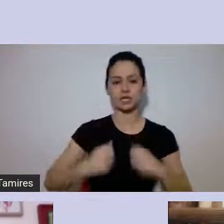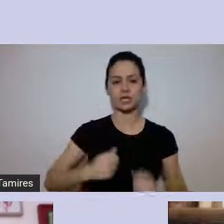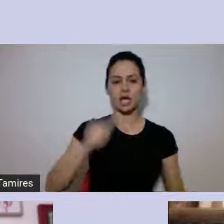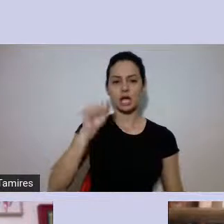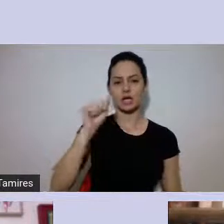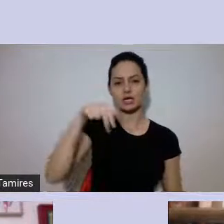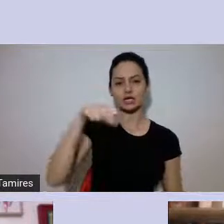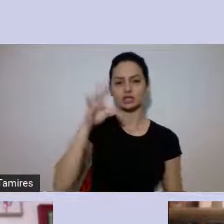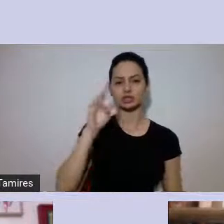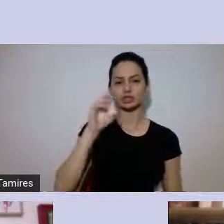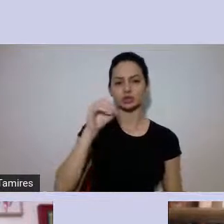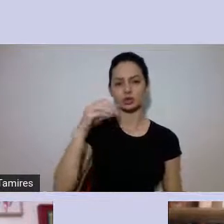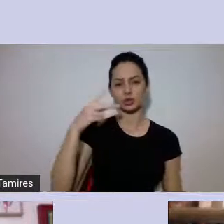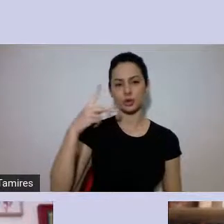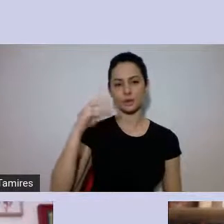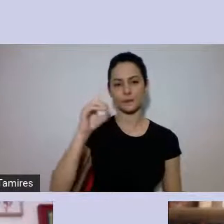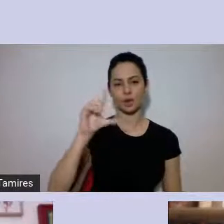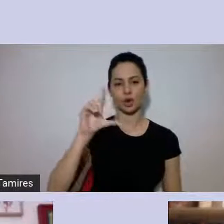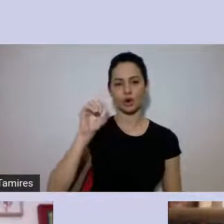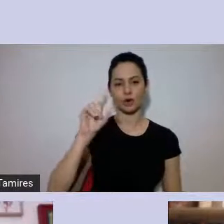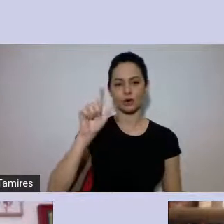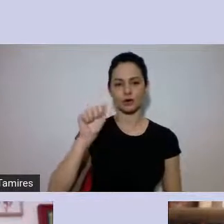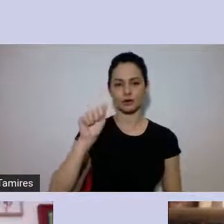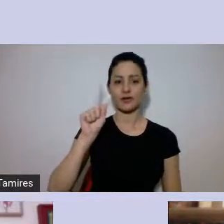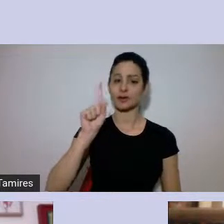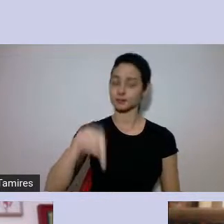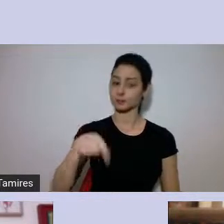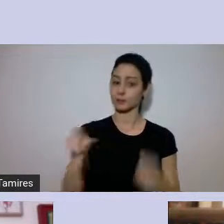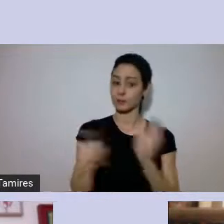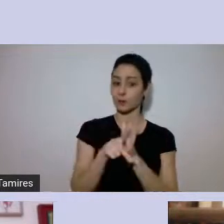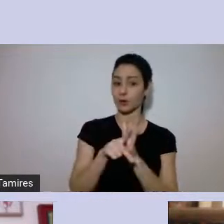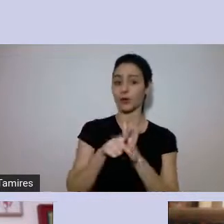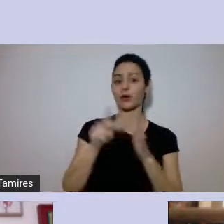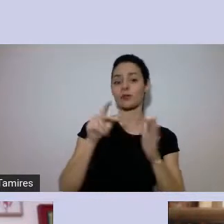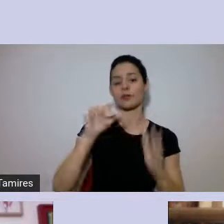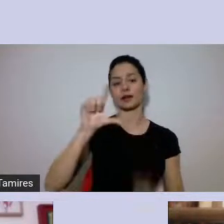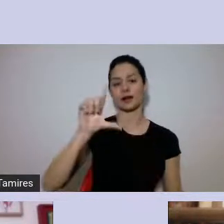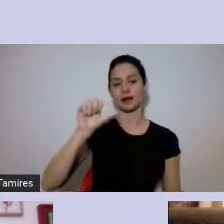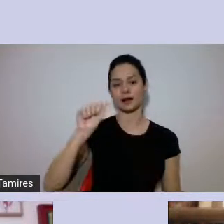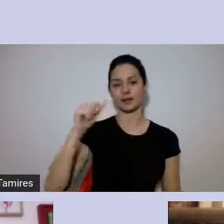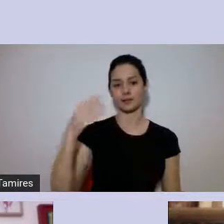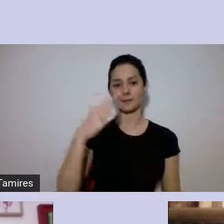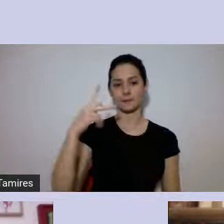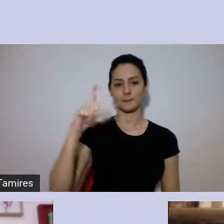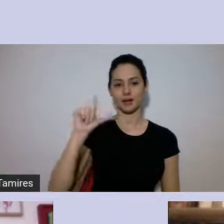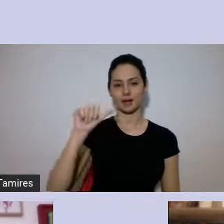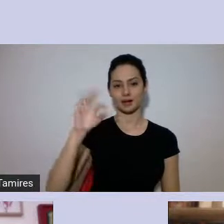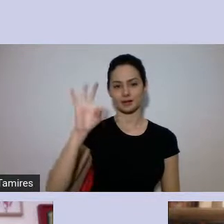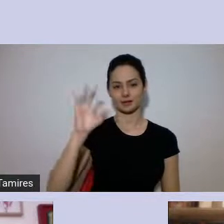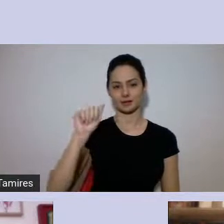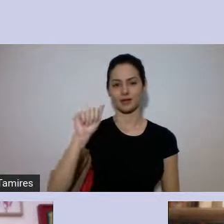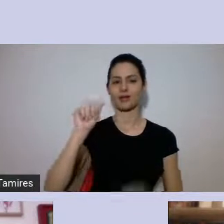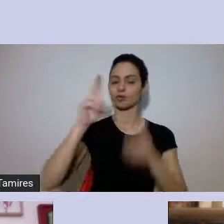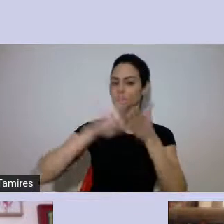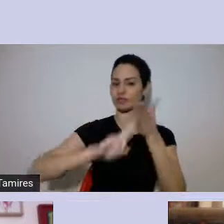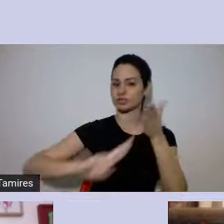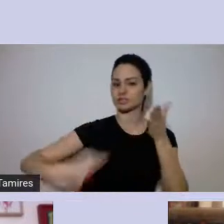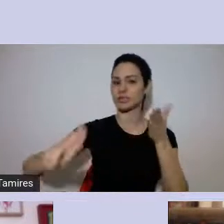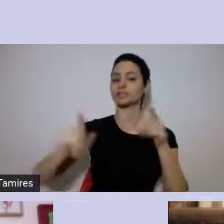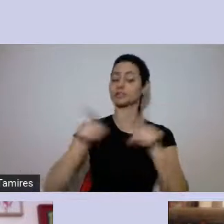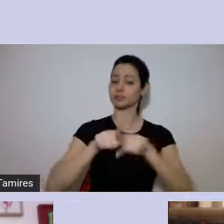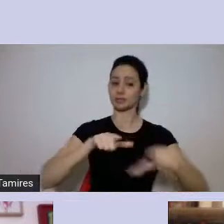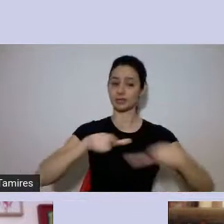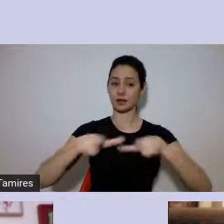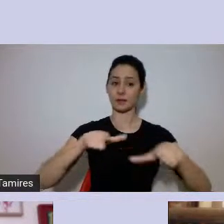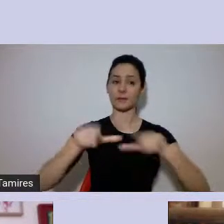Universidade de La Plata, né, Nacional de La Plata, na área de História Americana, e atua em projetos no